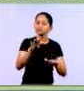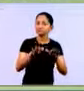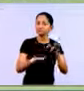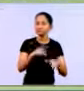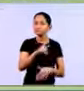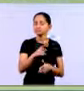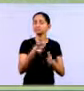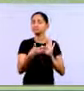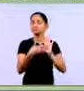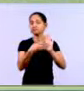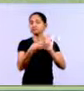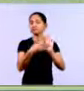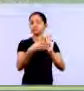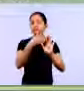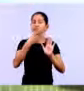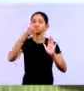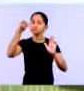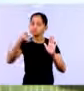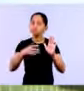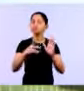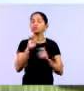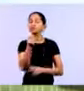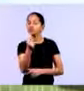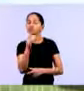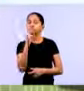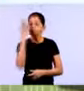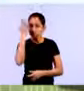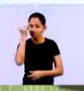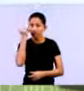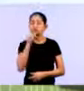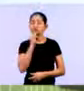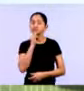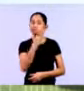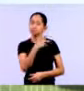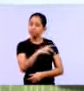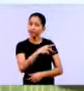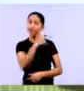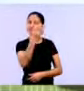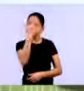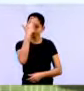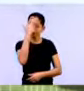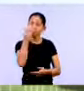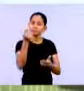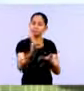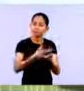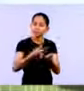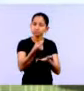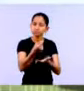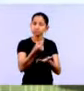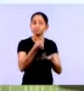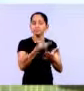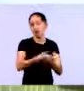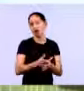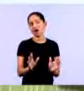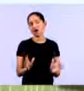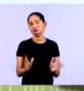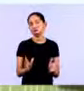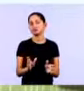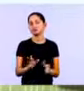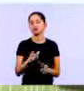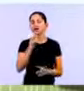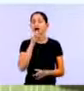é um valor que o sujeito passivo deve pagar. E a acessória vai sempre